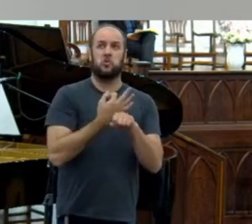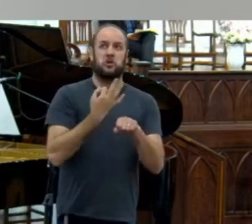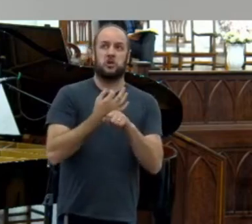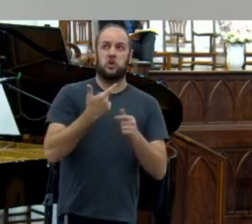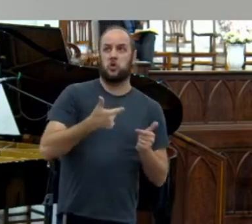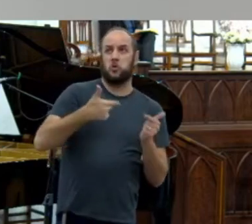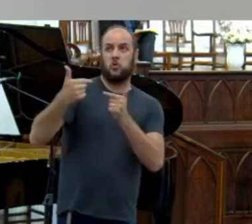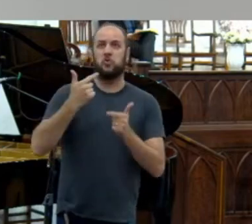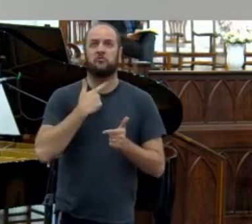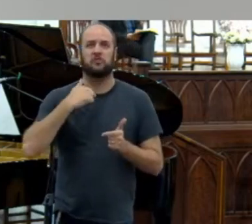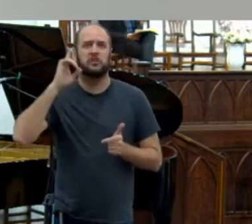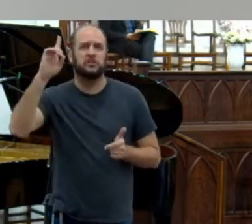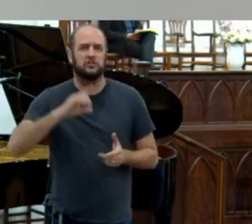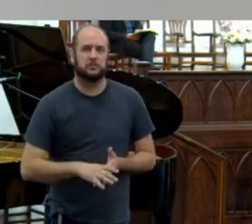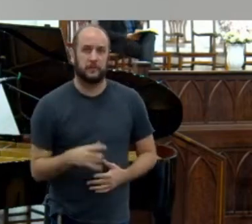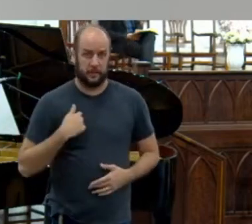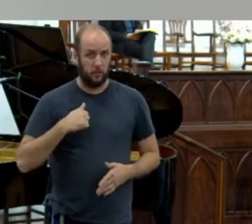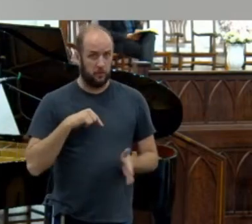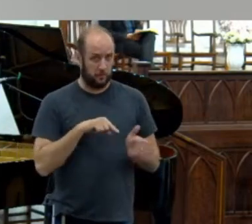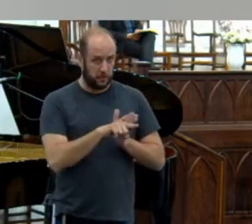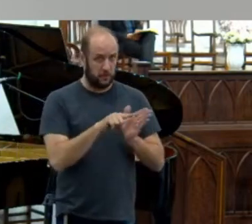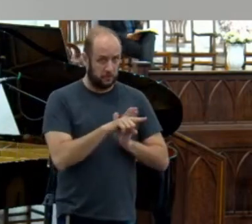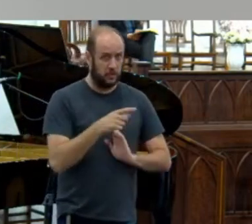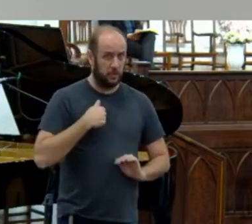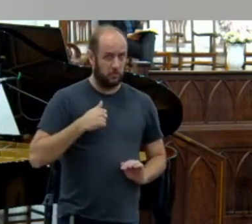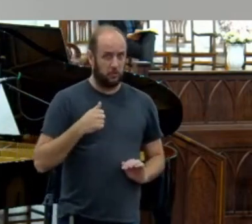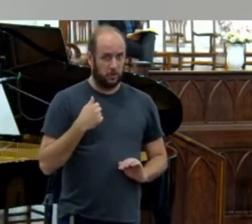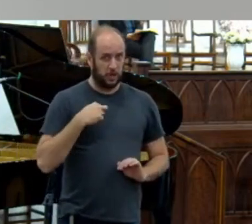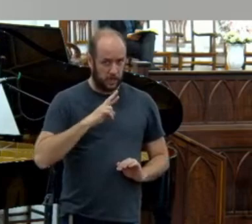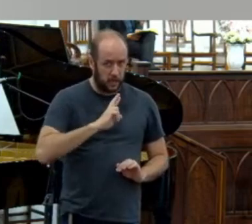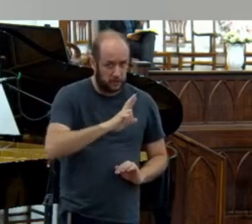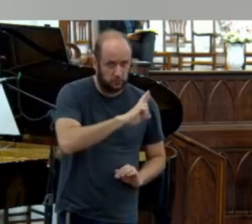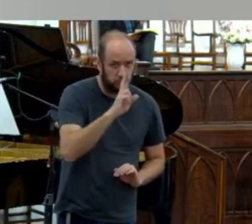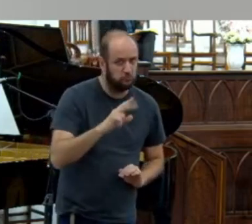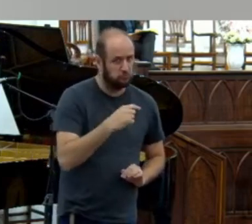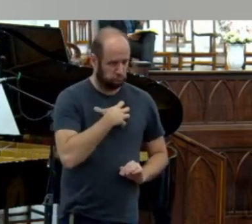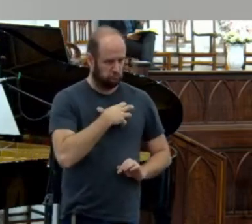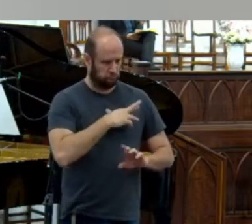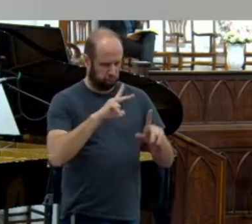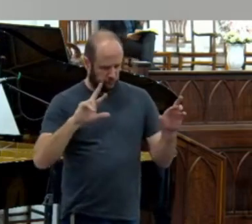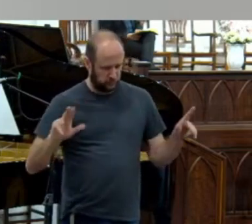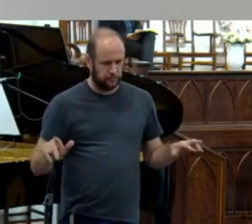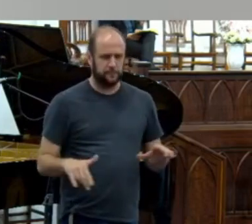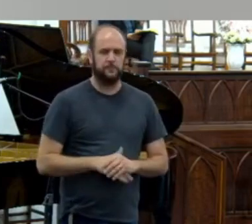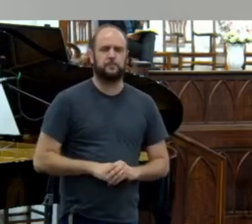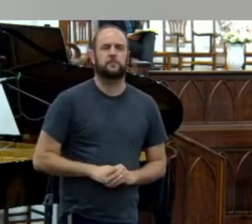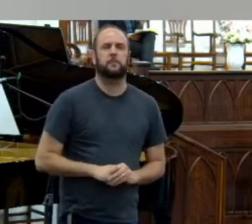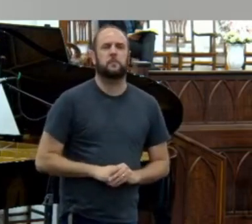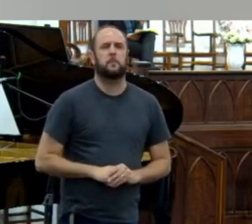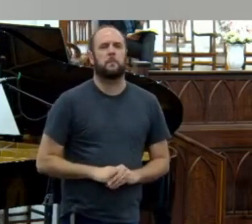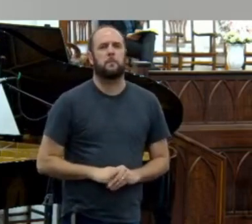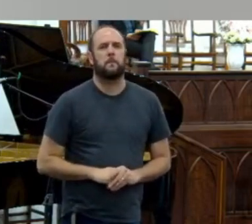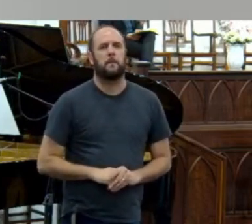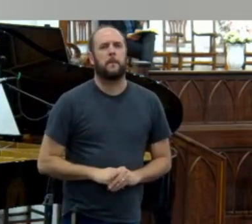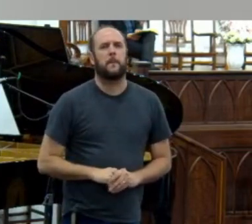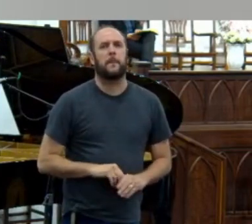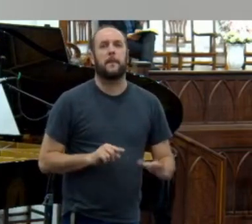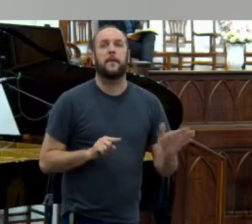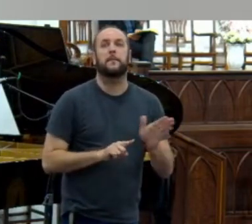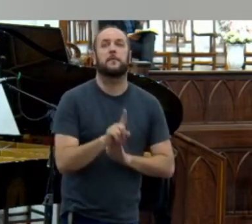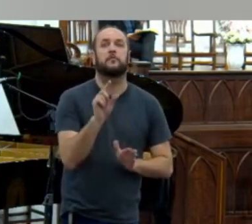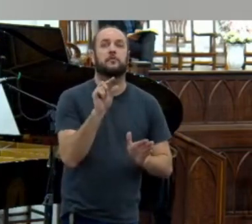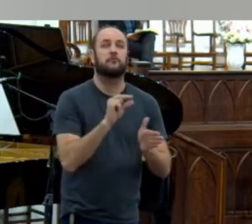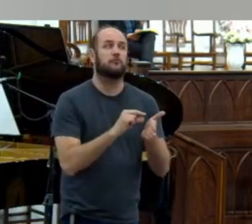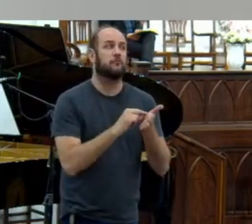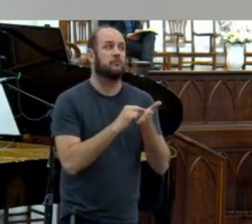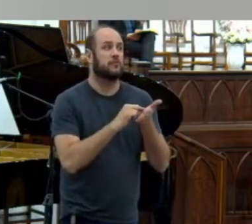E agora vem a pergunta que eu vou responder de várias maneiras para vocês nesta noite. A pergunta no